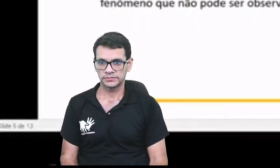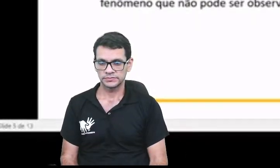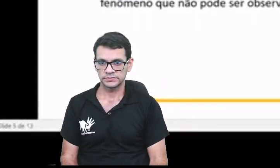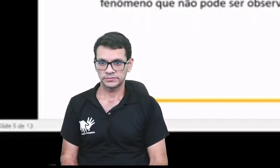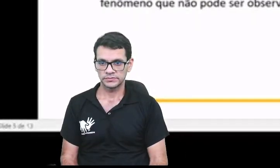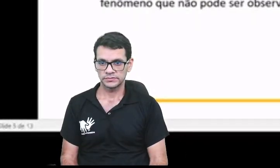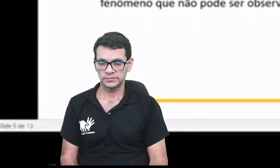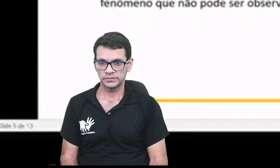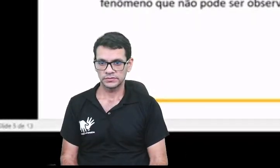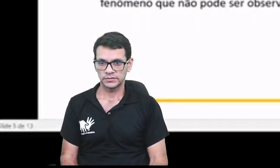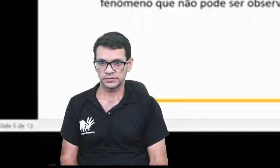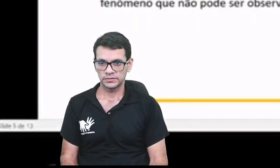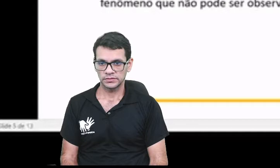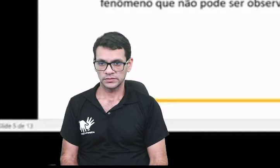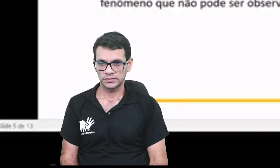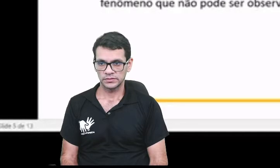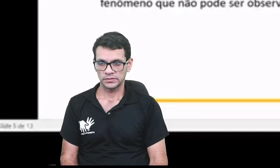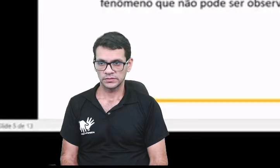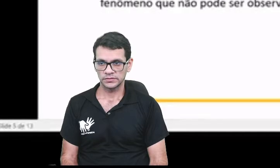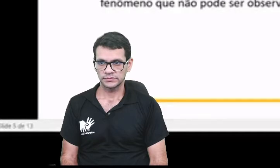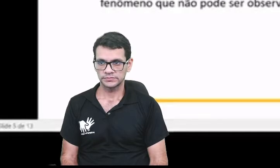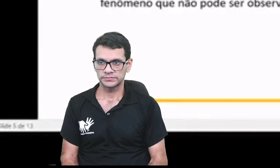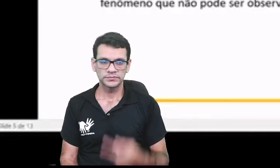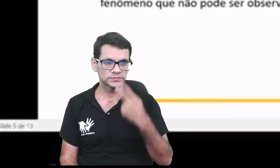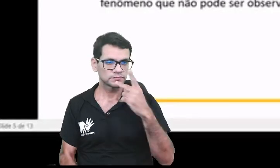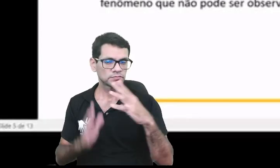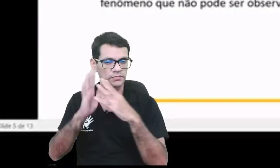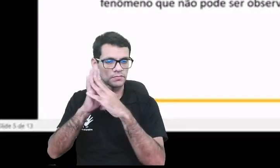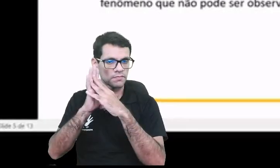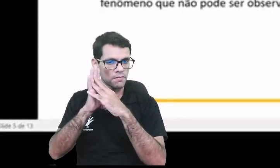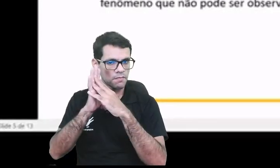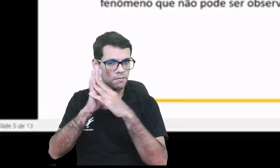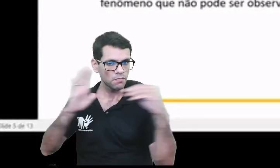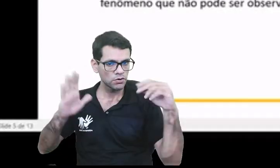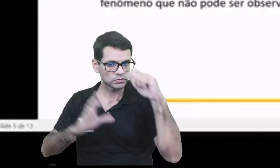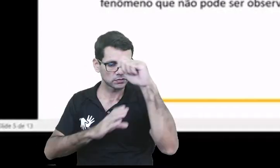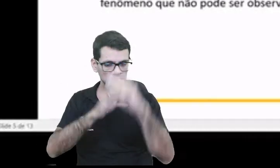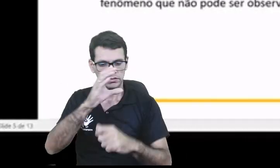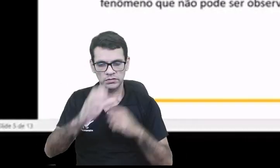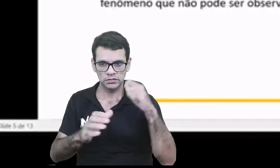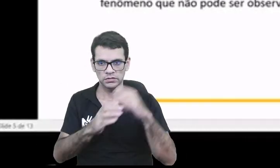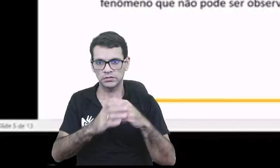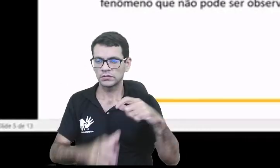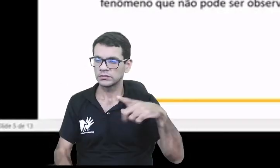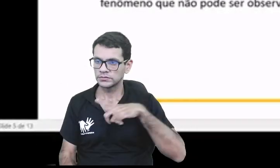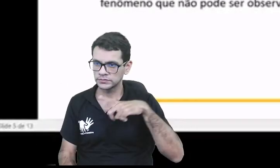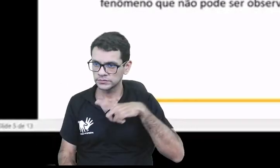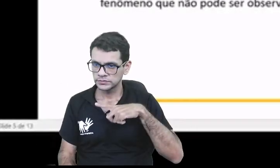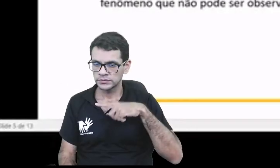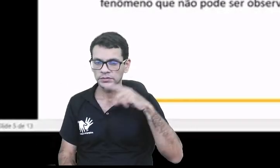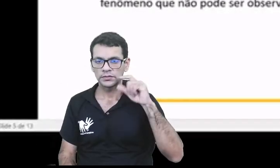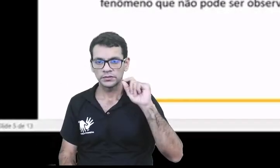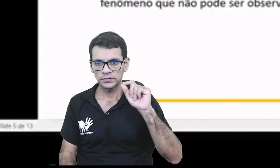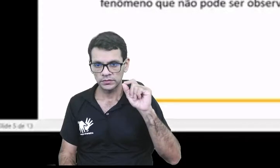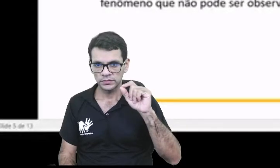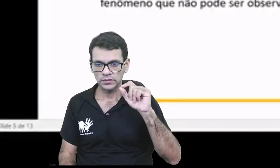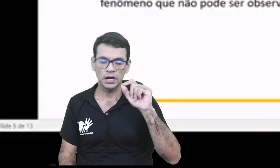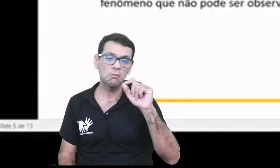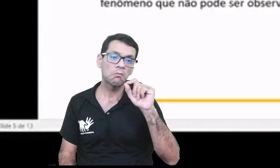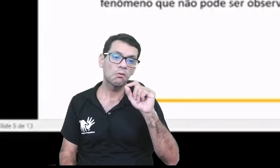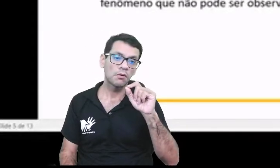Bom, gente, então a gente vai continuar falando dos modelos atômicos. O que eu quero que vocês entendam? Modelos atômicos nada